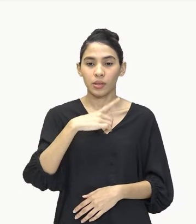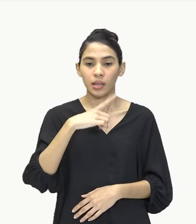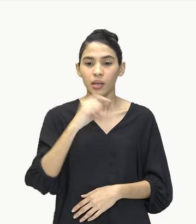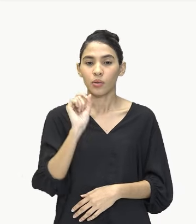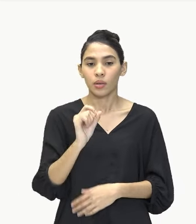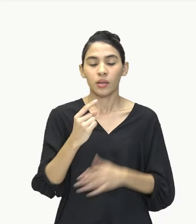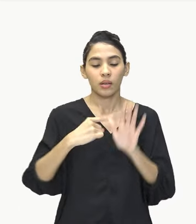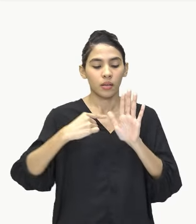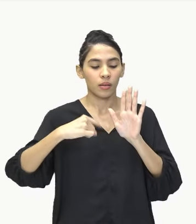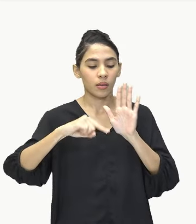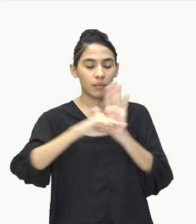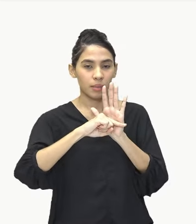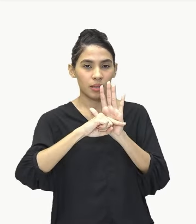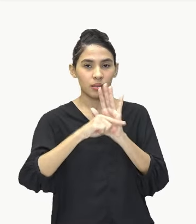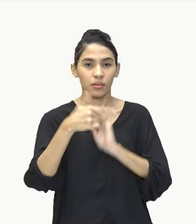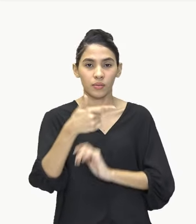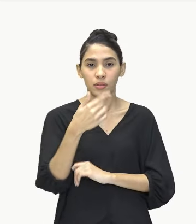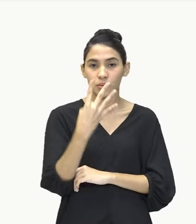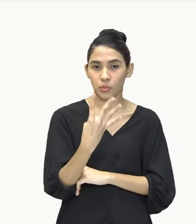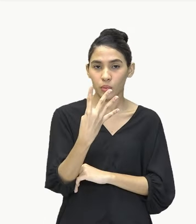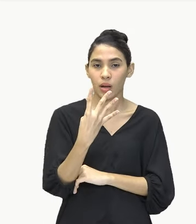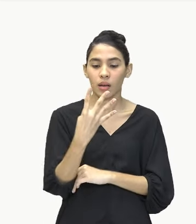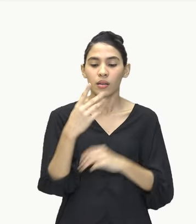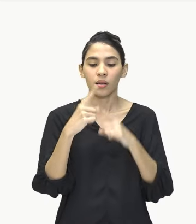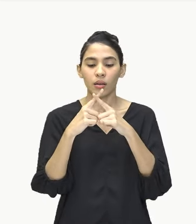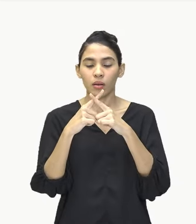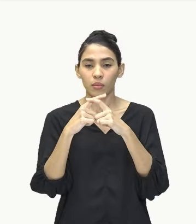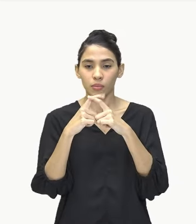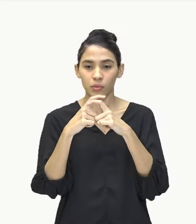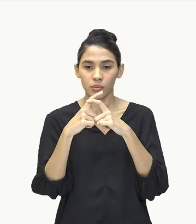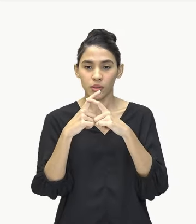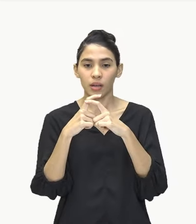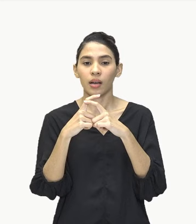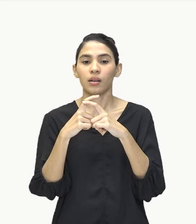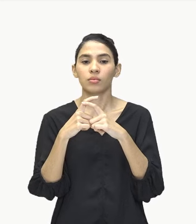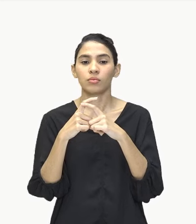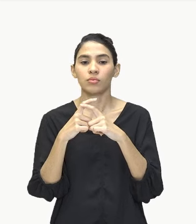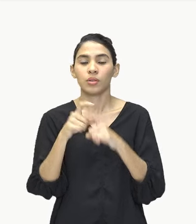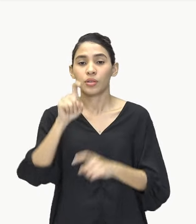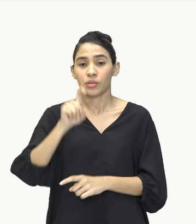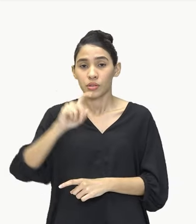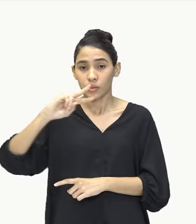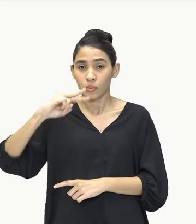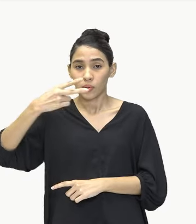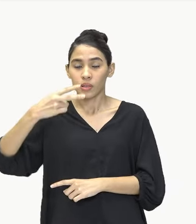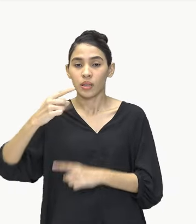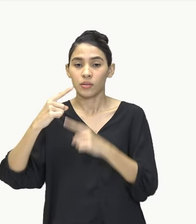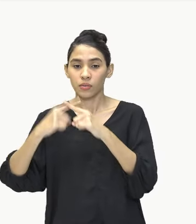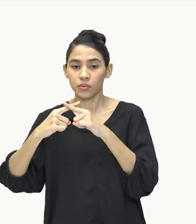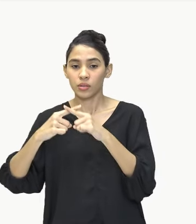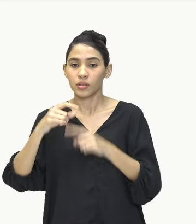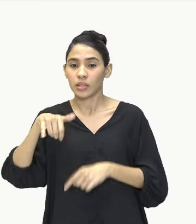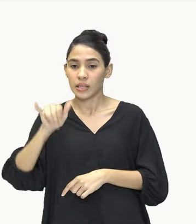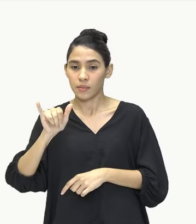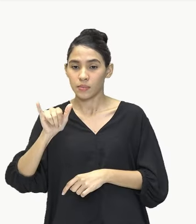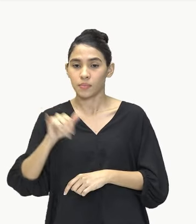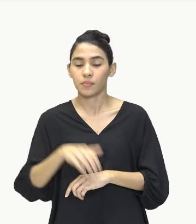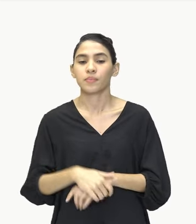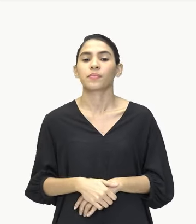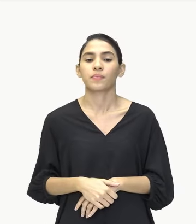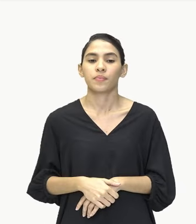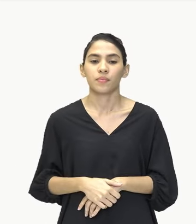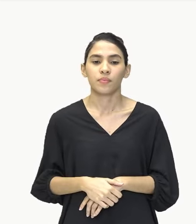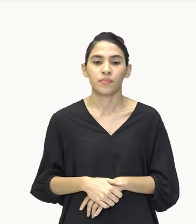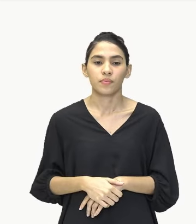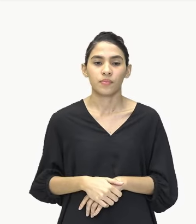menos 24 multiplicado por x ao quadrado multiplicado por y. E que